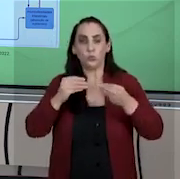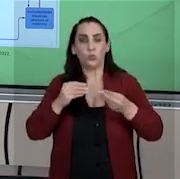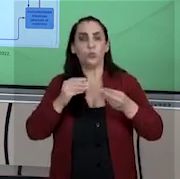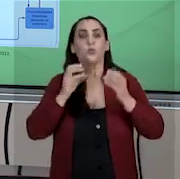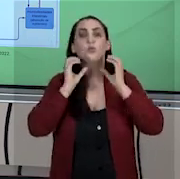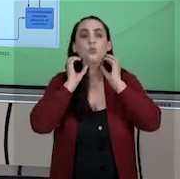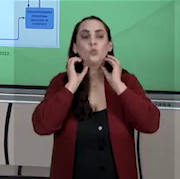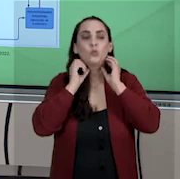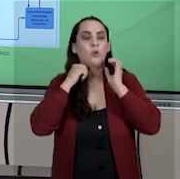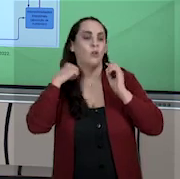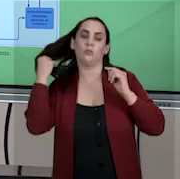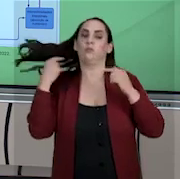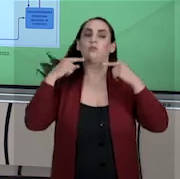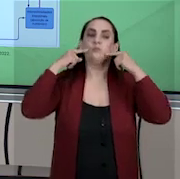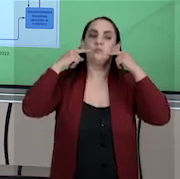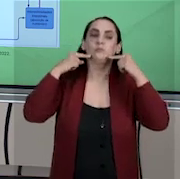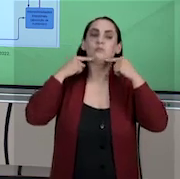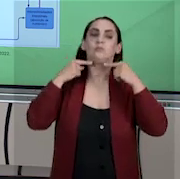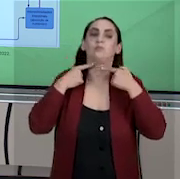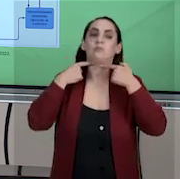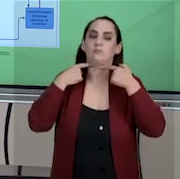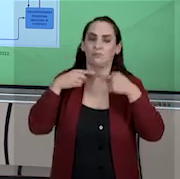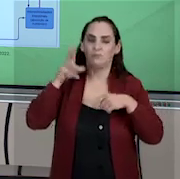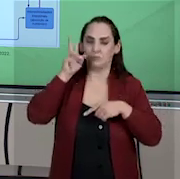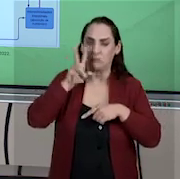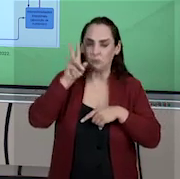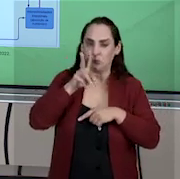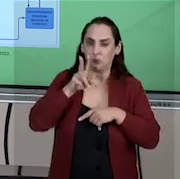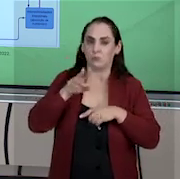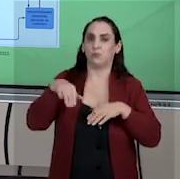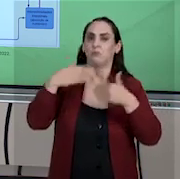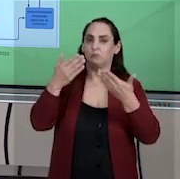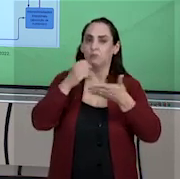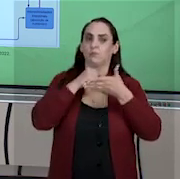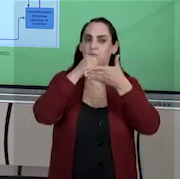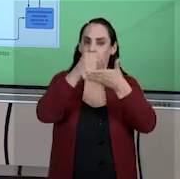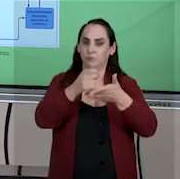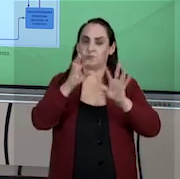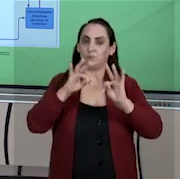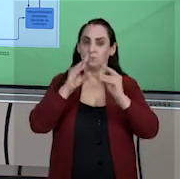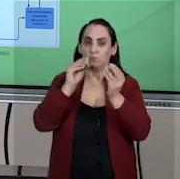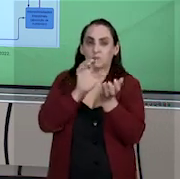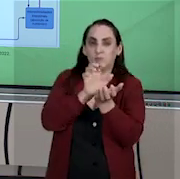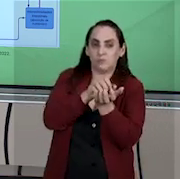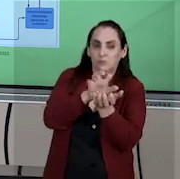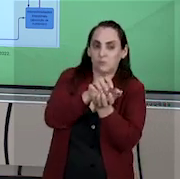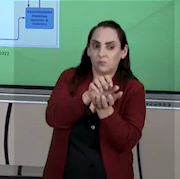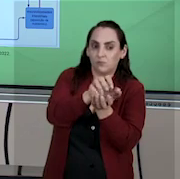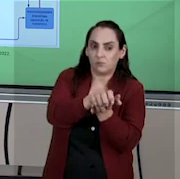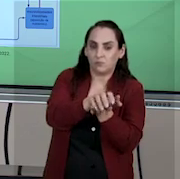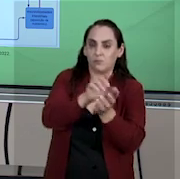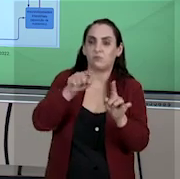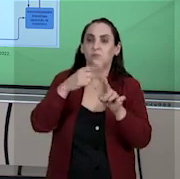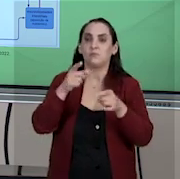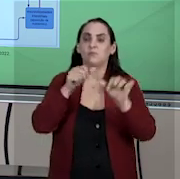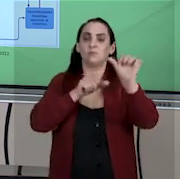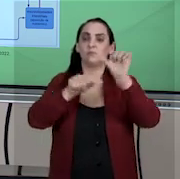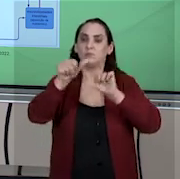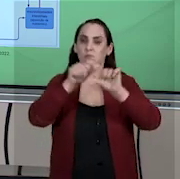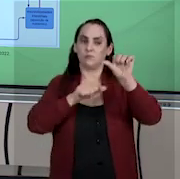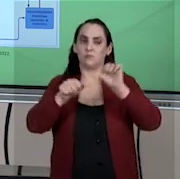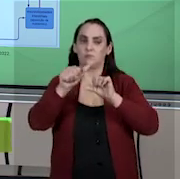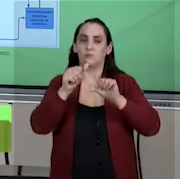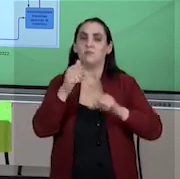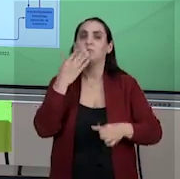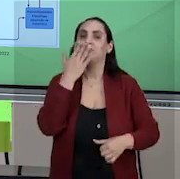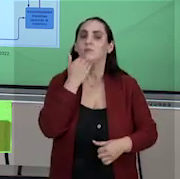vão ajudar no processo digestório. Então, durante esse processo, né, ocorre a transformação dos